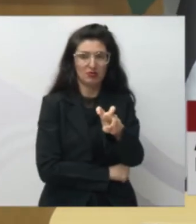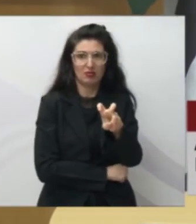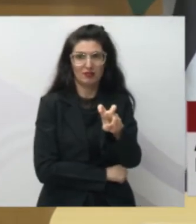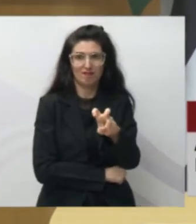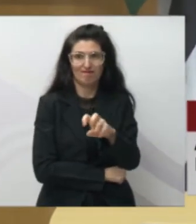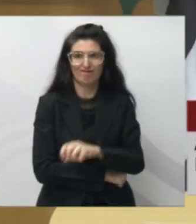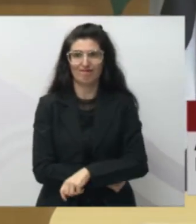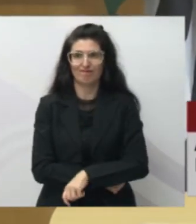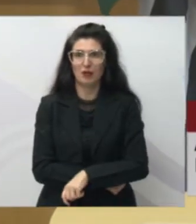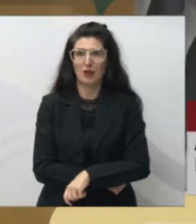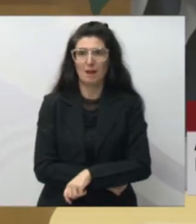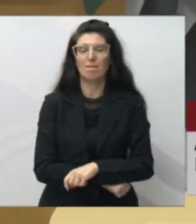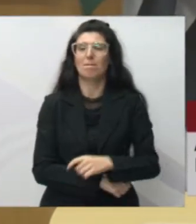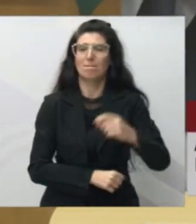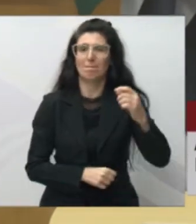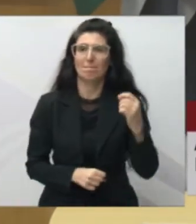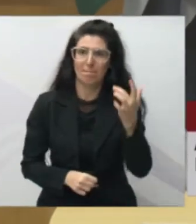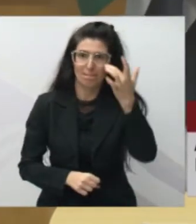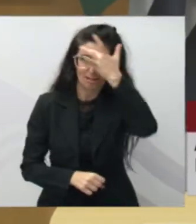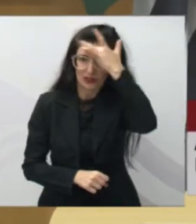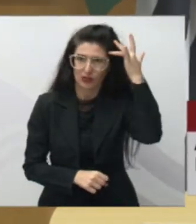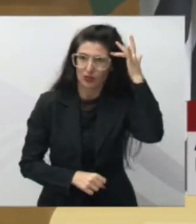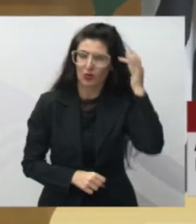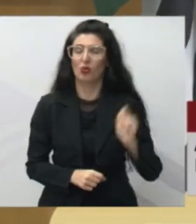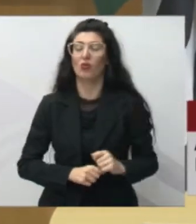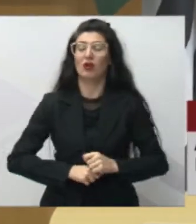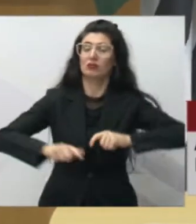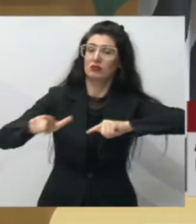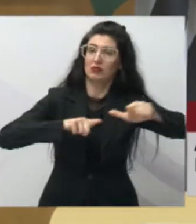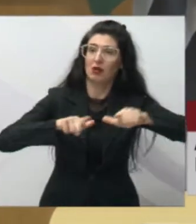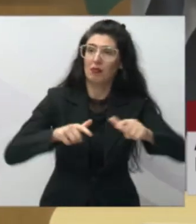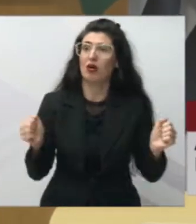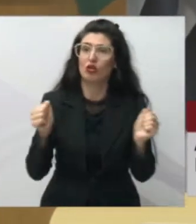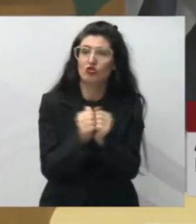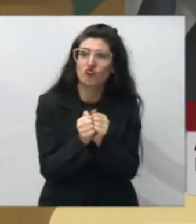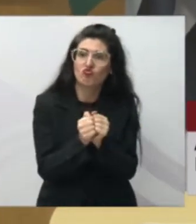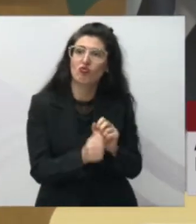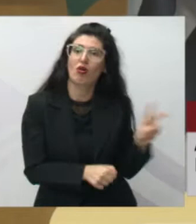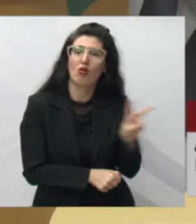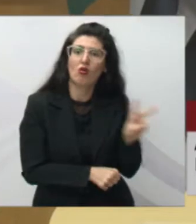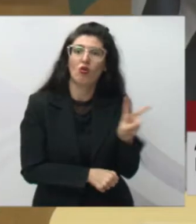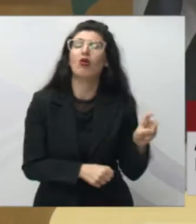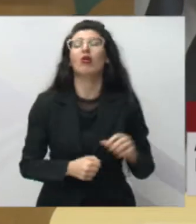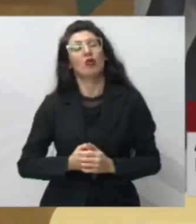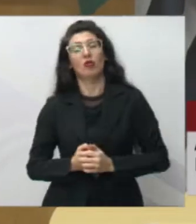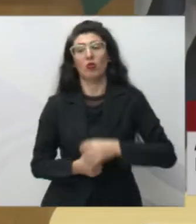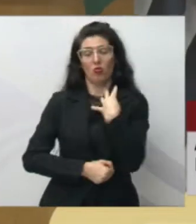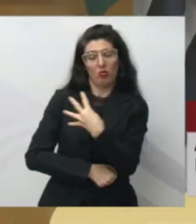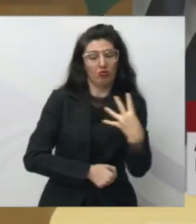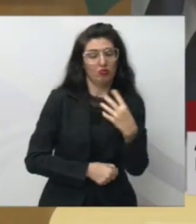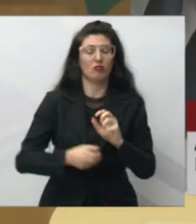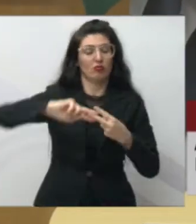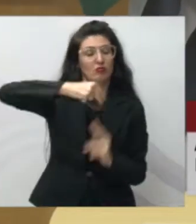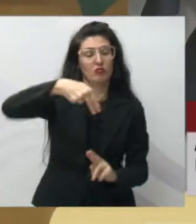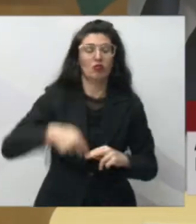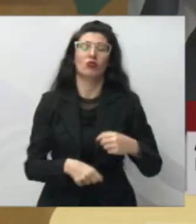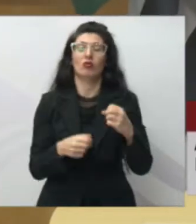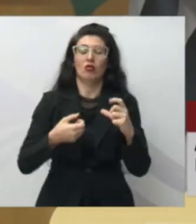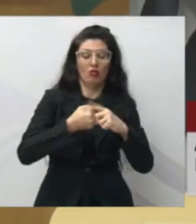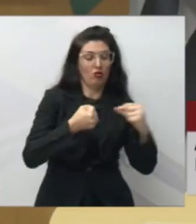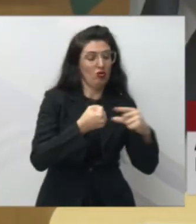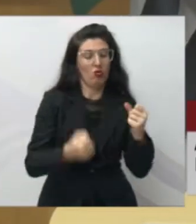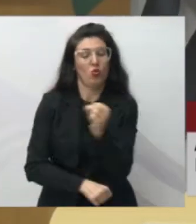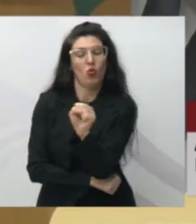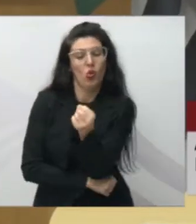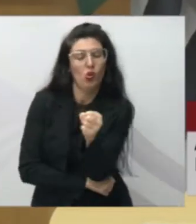a lotação do cargo de assessor político, cujo item 44 do artigo 8º passa a